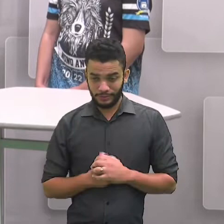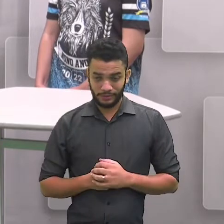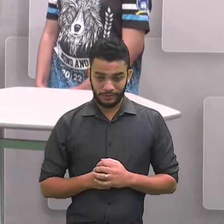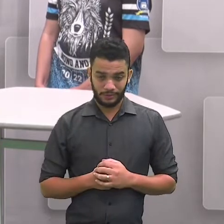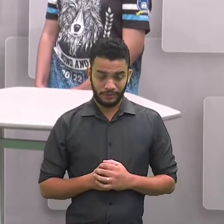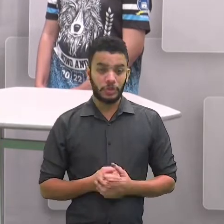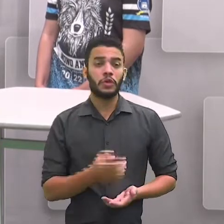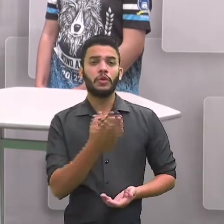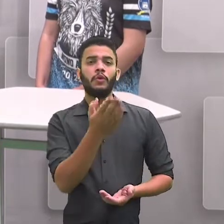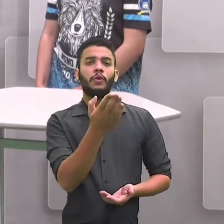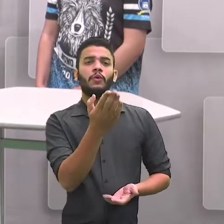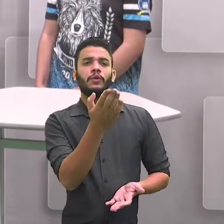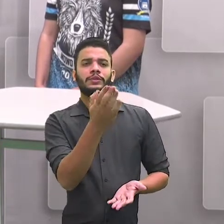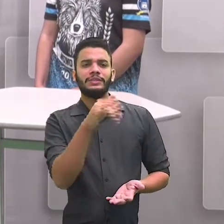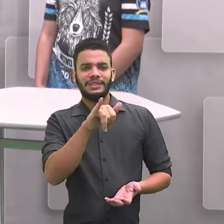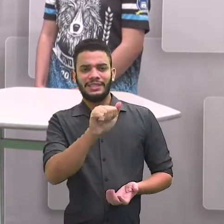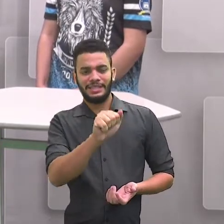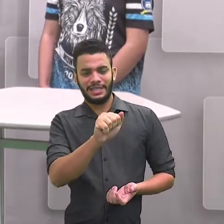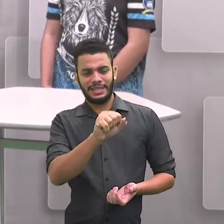programa? Bacana, legal.